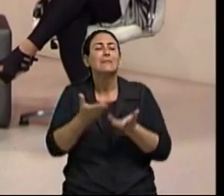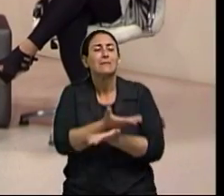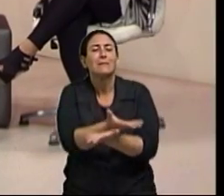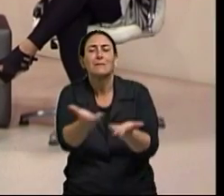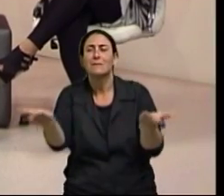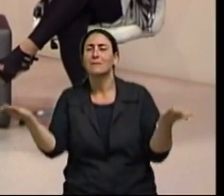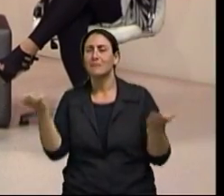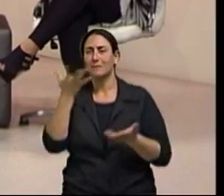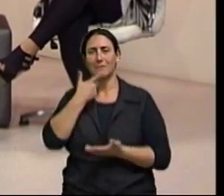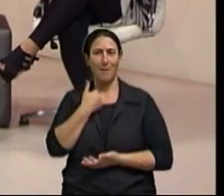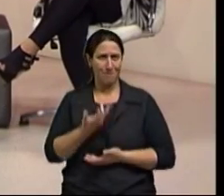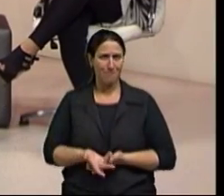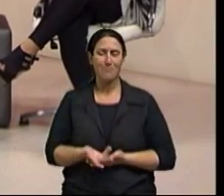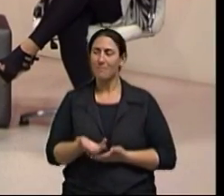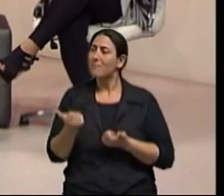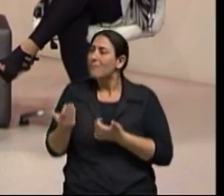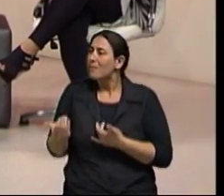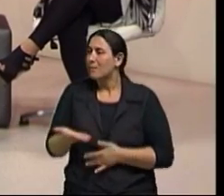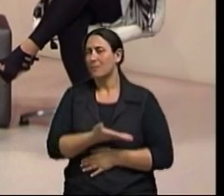gente está deixando para eles?